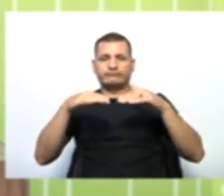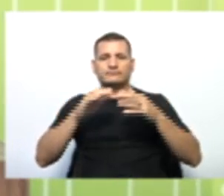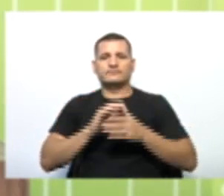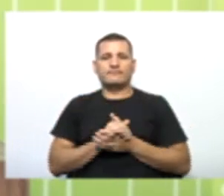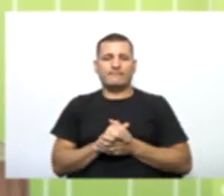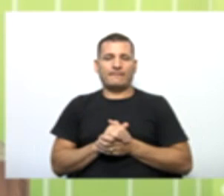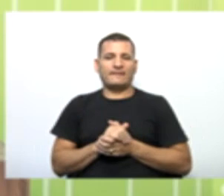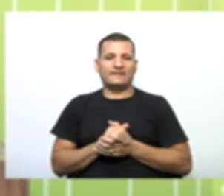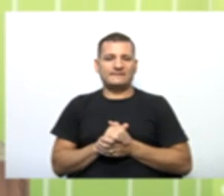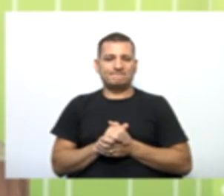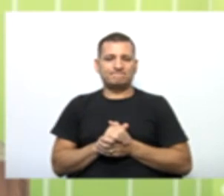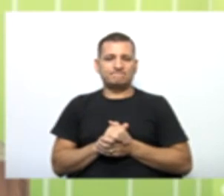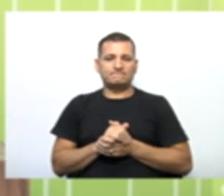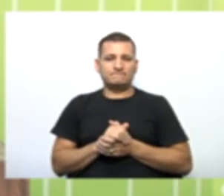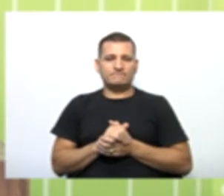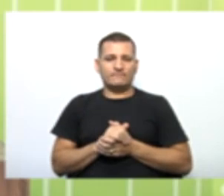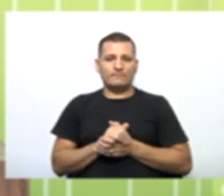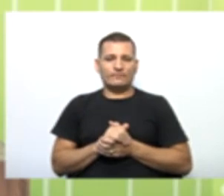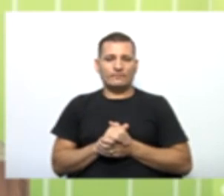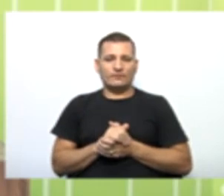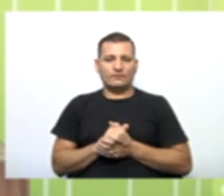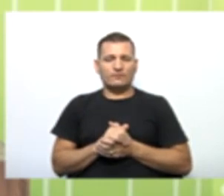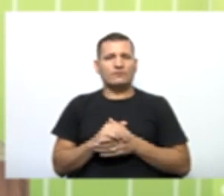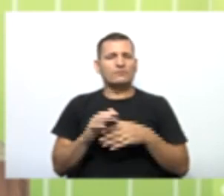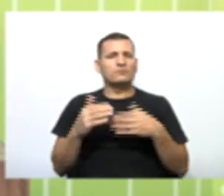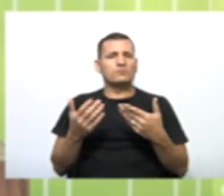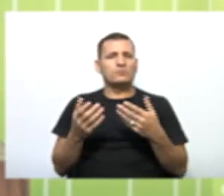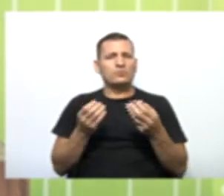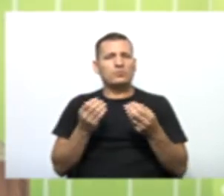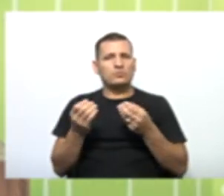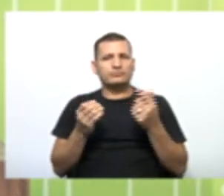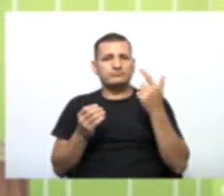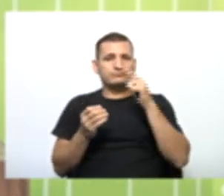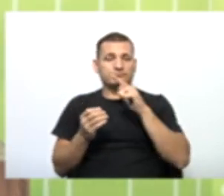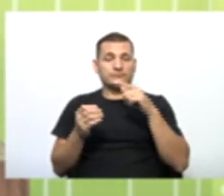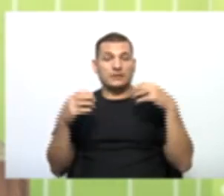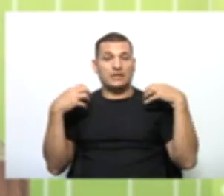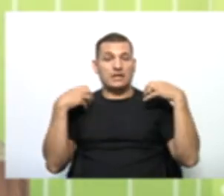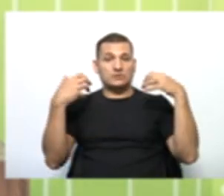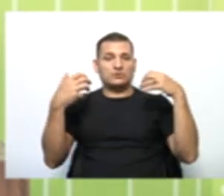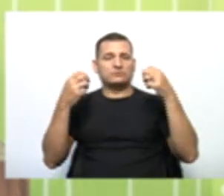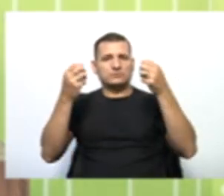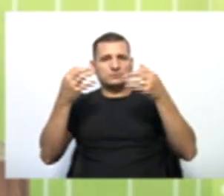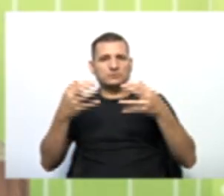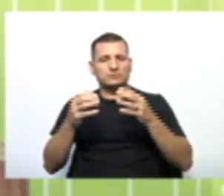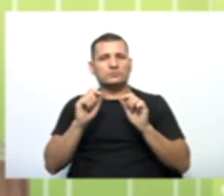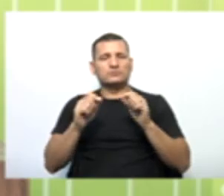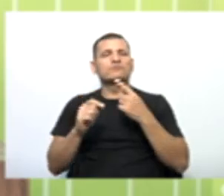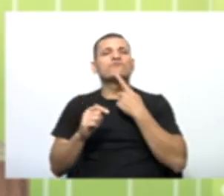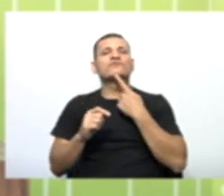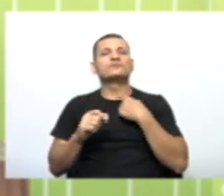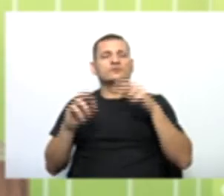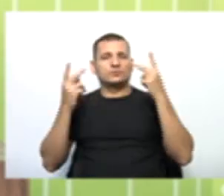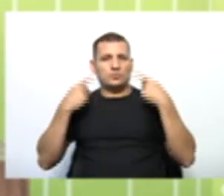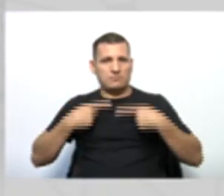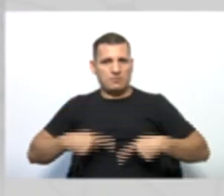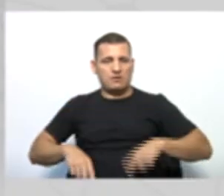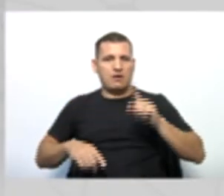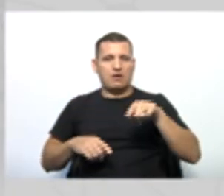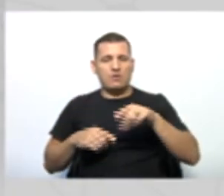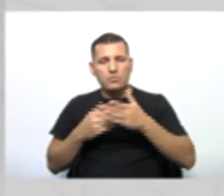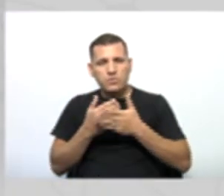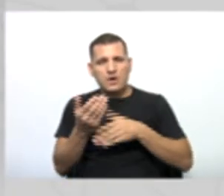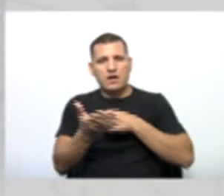vício. E como é que a gente consegue isso? Aristóteles vai dizer que a vontade humana é o fundamento. O mundo